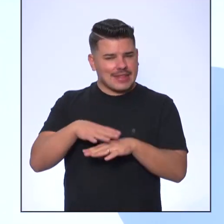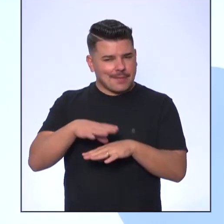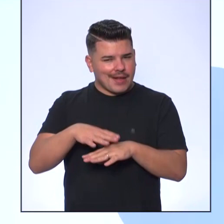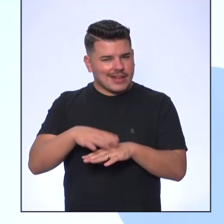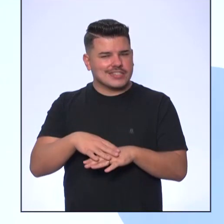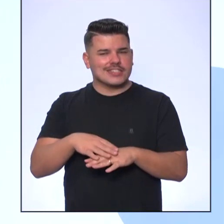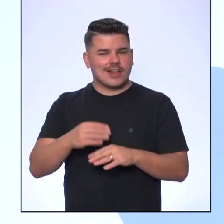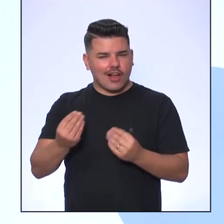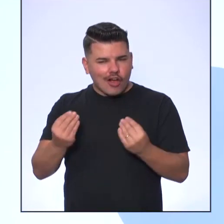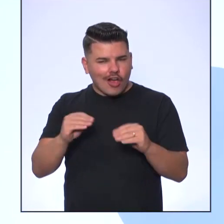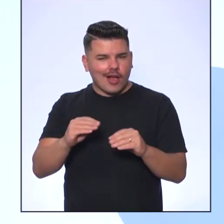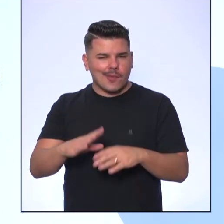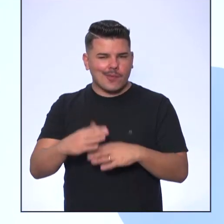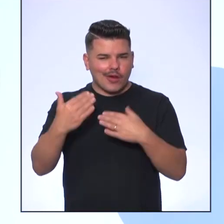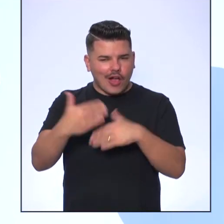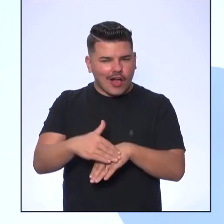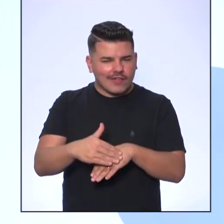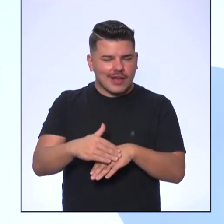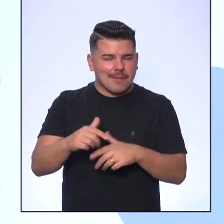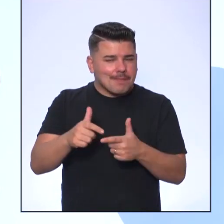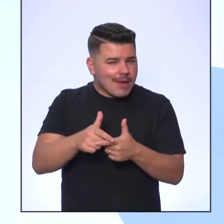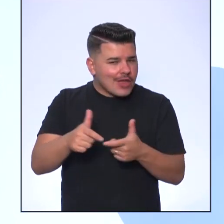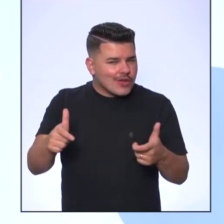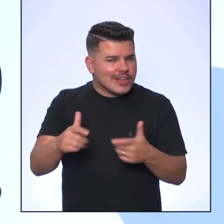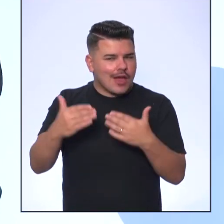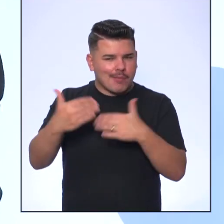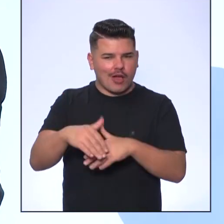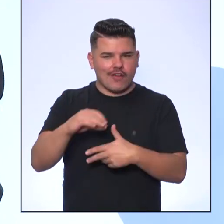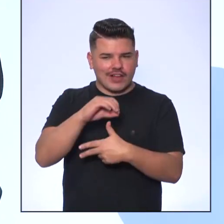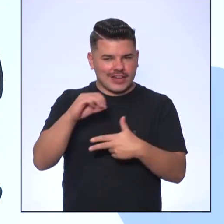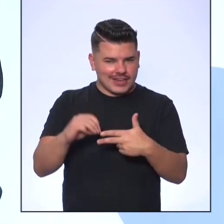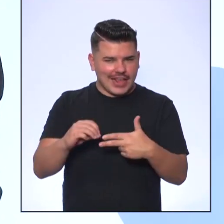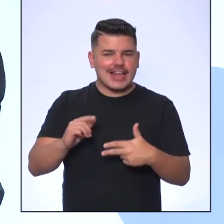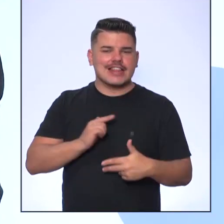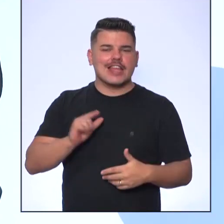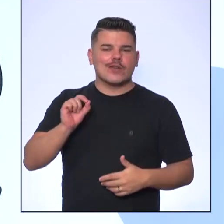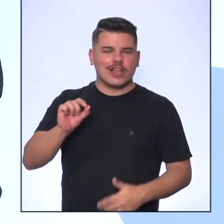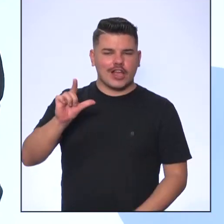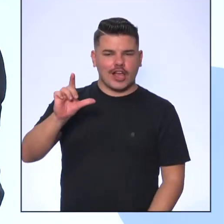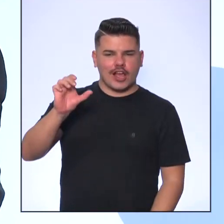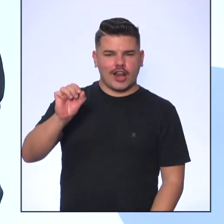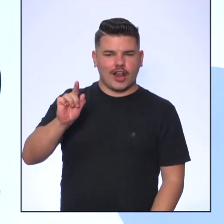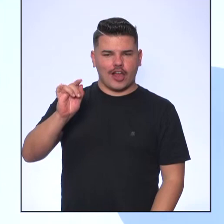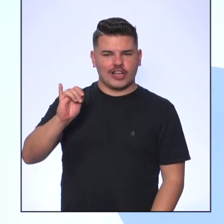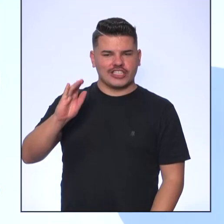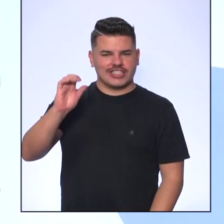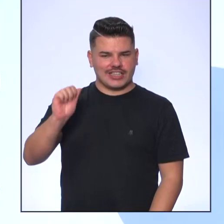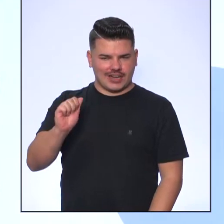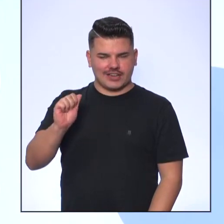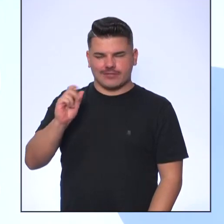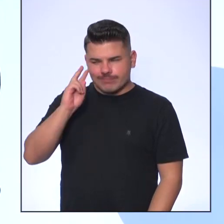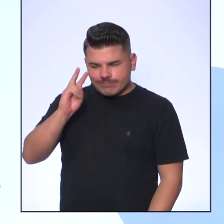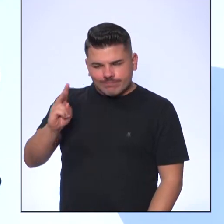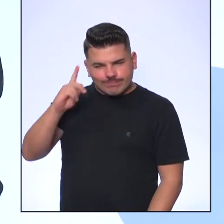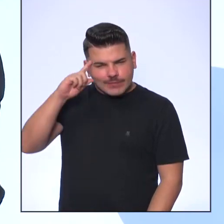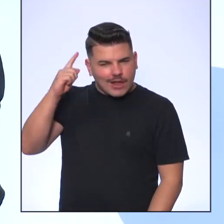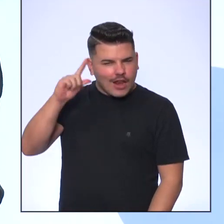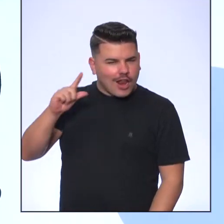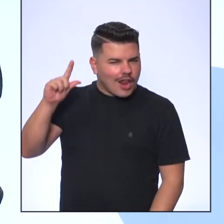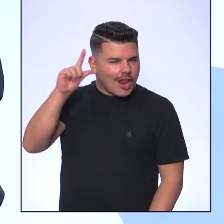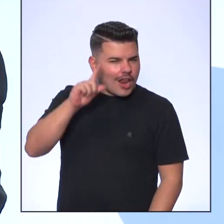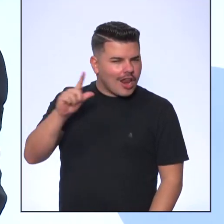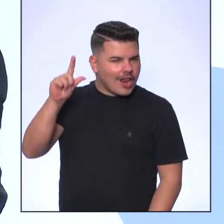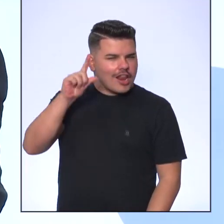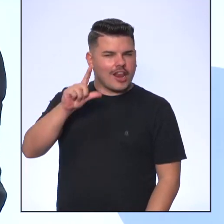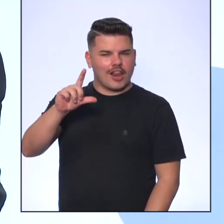nas provas, é lógica, né? Também tem uma parte de lógica importante a ser desenvolvida. A lógica, a